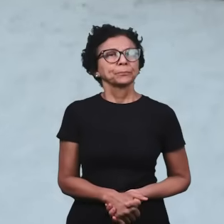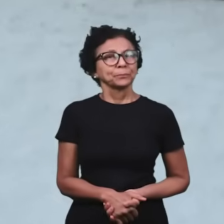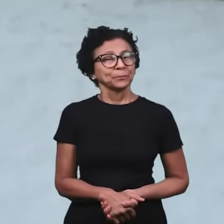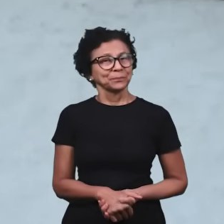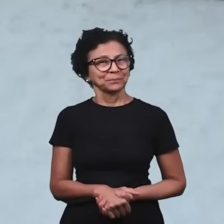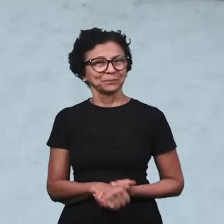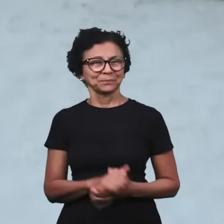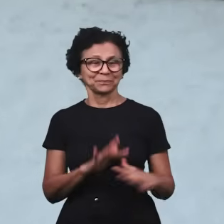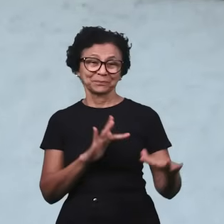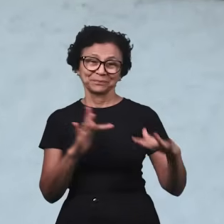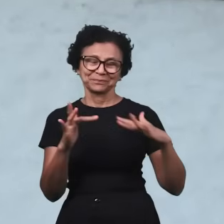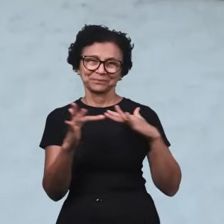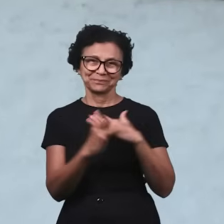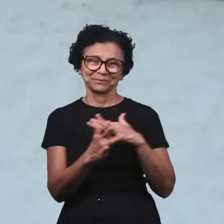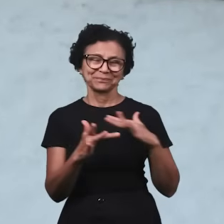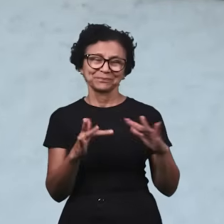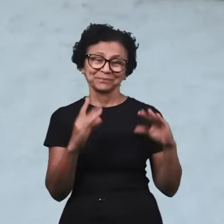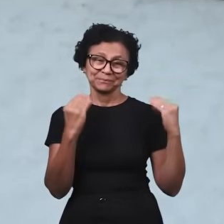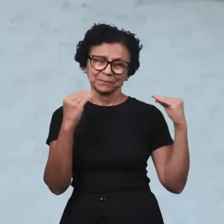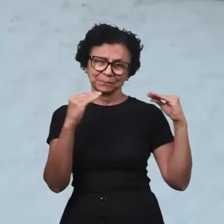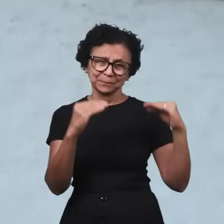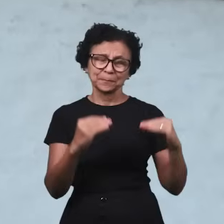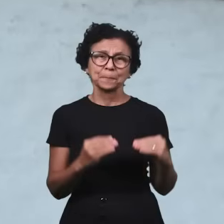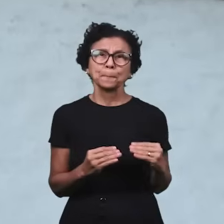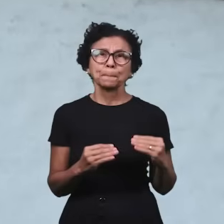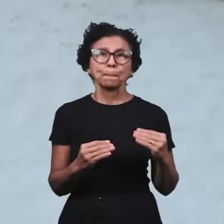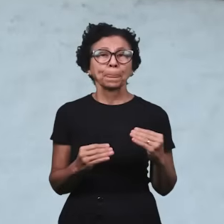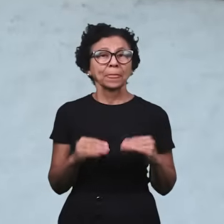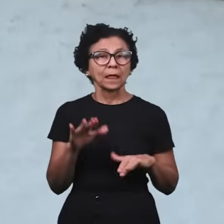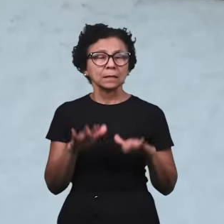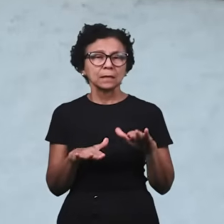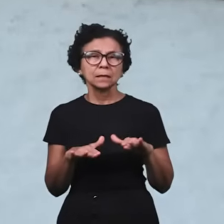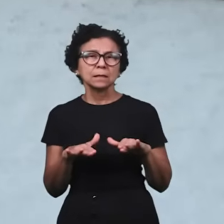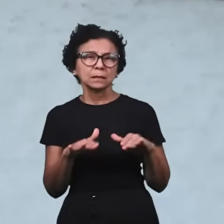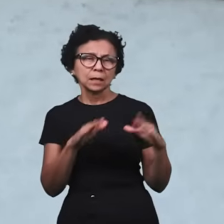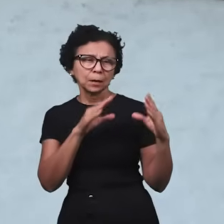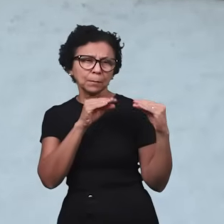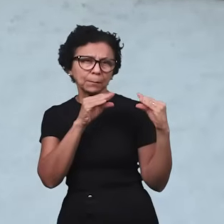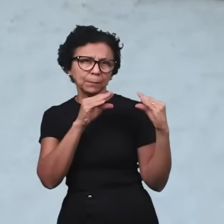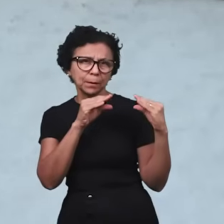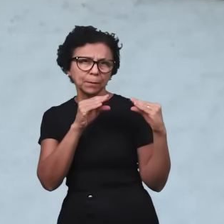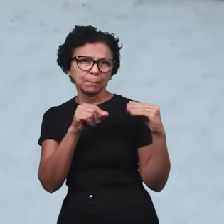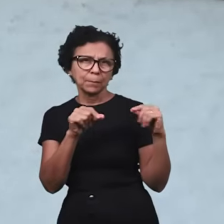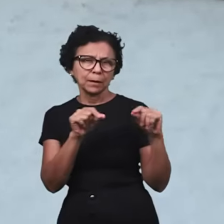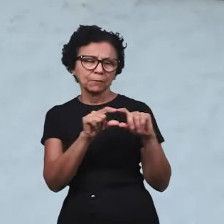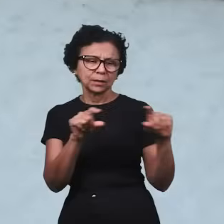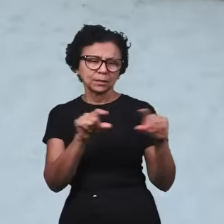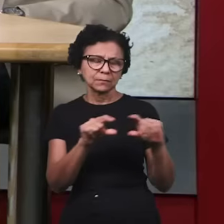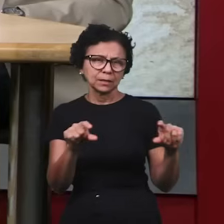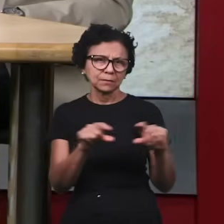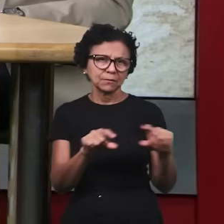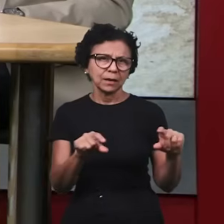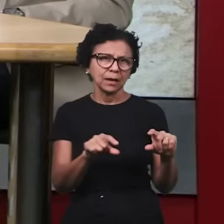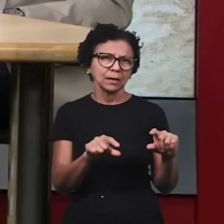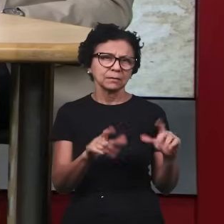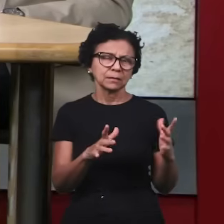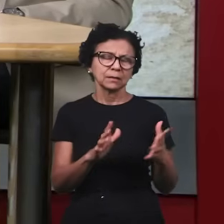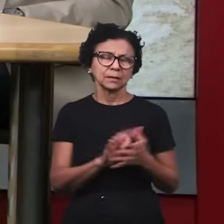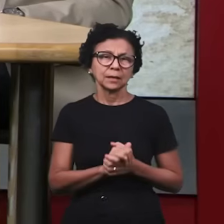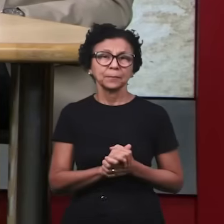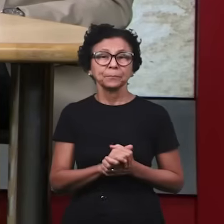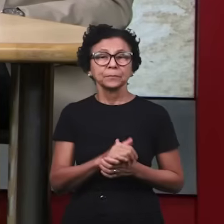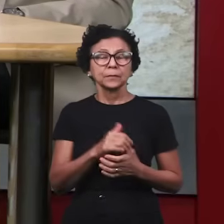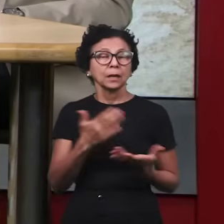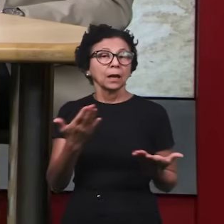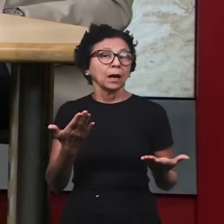nós culpamos a rede social, né? Tudo, né? Mas a verdade é, às vezes até em conversas, você pode se expor. A vida do casal. Exatamente, a vida